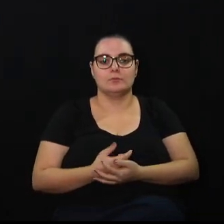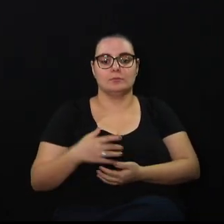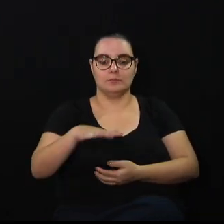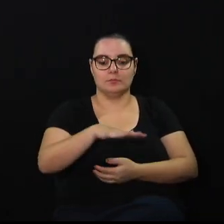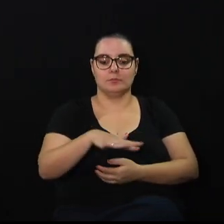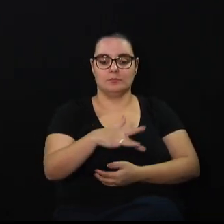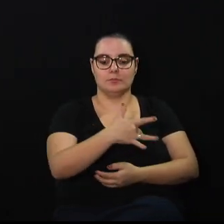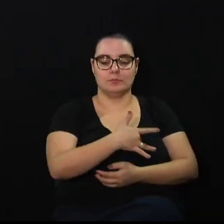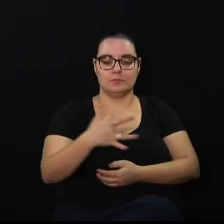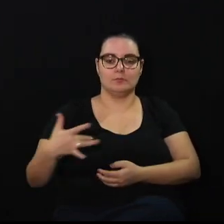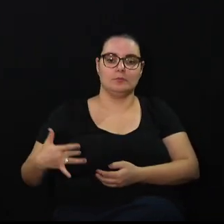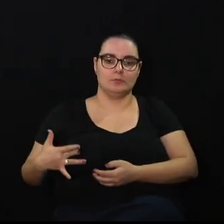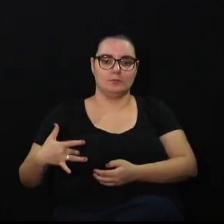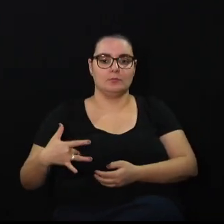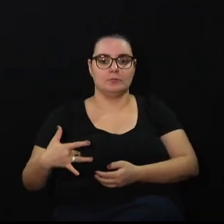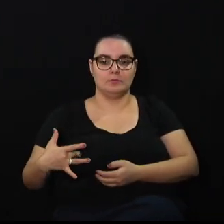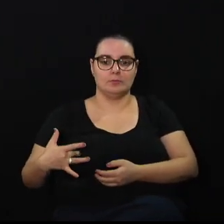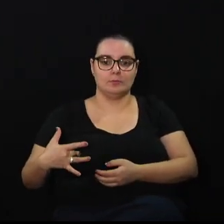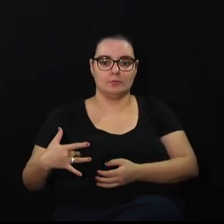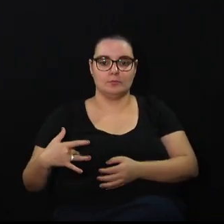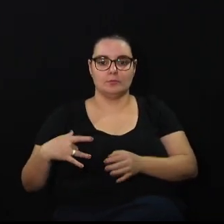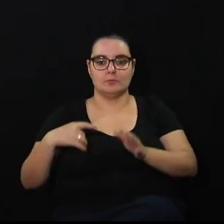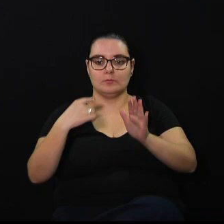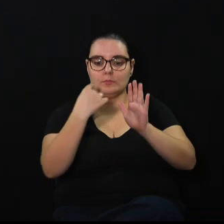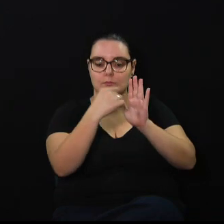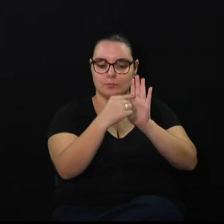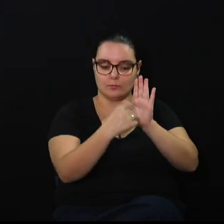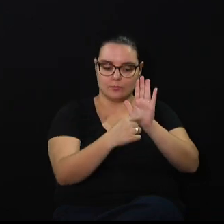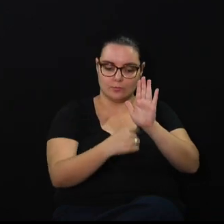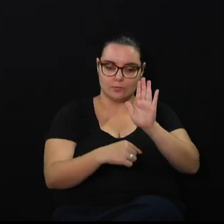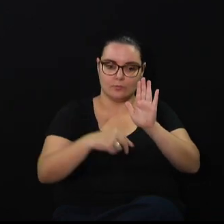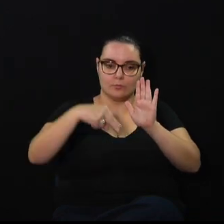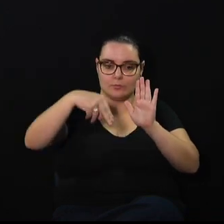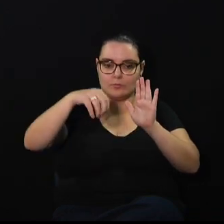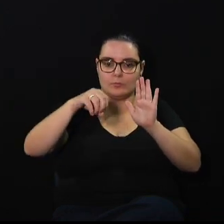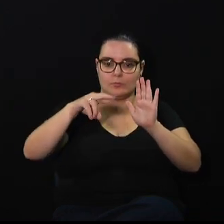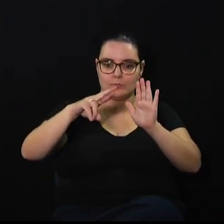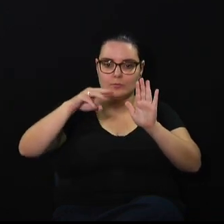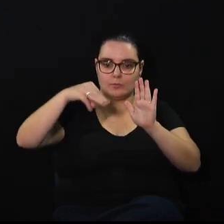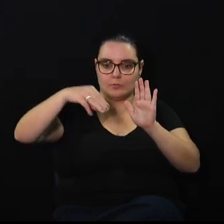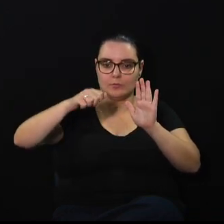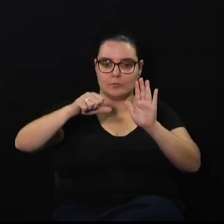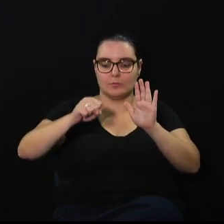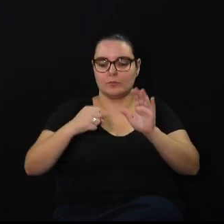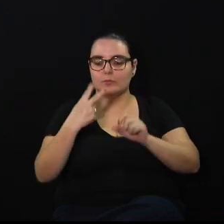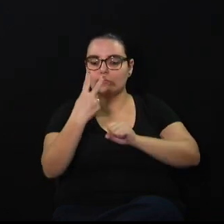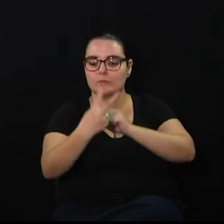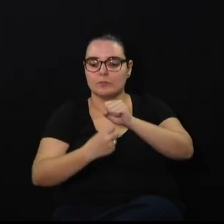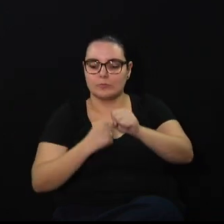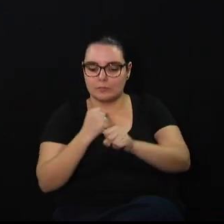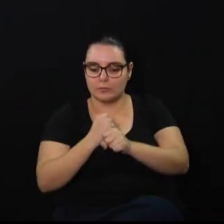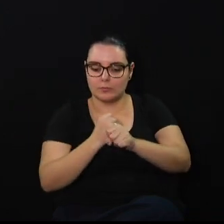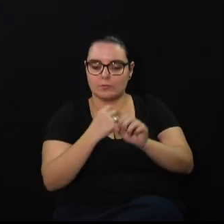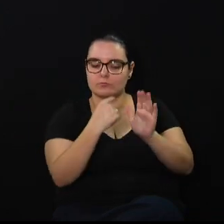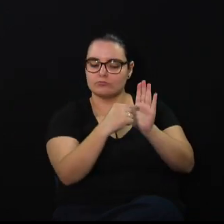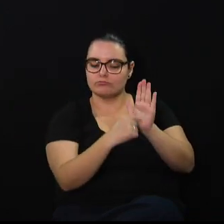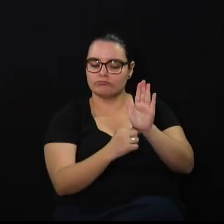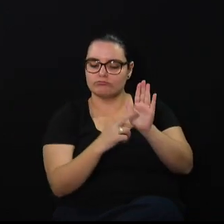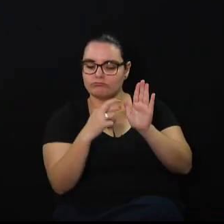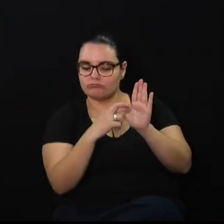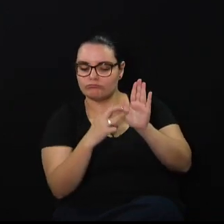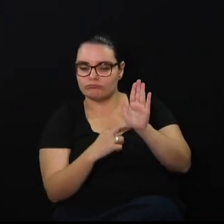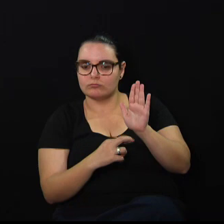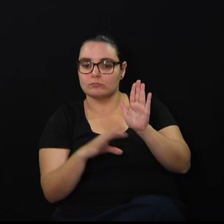tempos em tempos ele dita algumas normas e que são revisadas a cada dois anos ela e ela costuma incluir